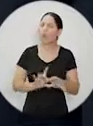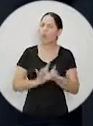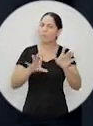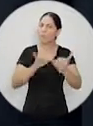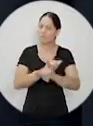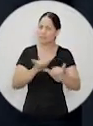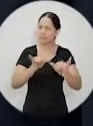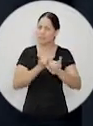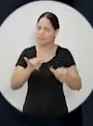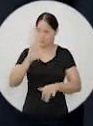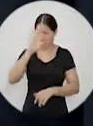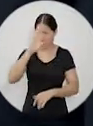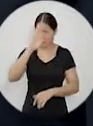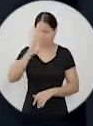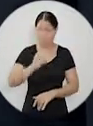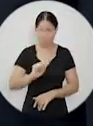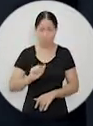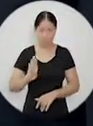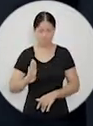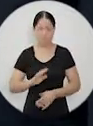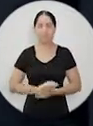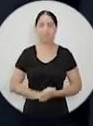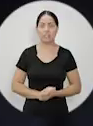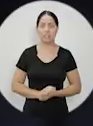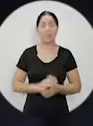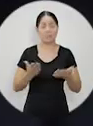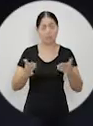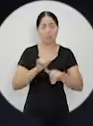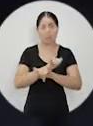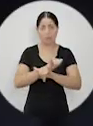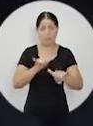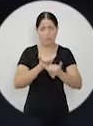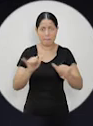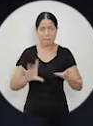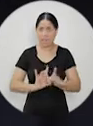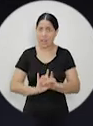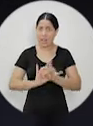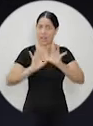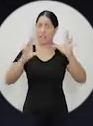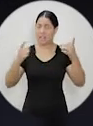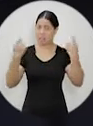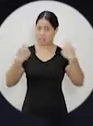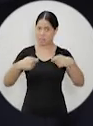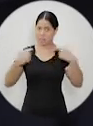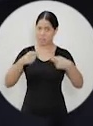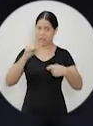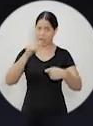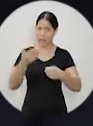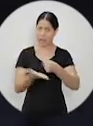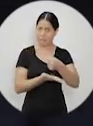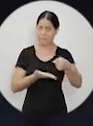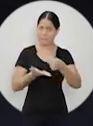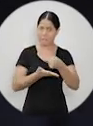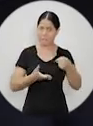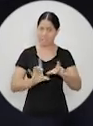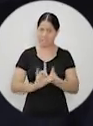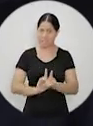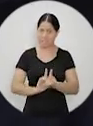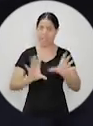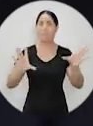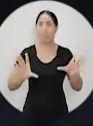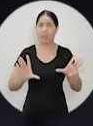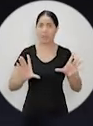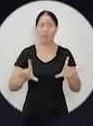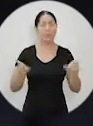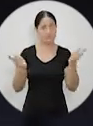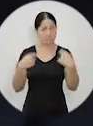liberdade de imprensa é uma bandeira prioritária da OAB Nacional? A imprensa livre é um pilar da democracia, né? A